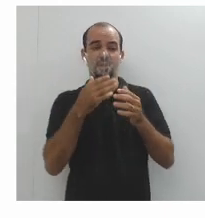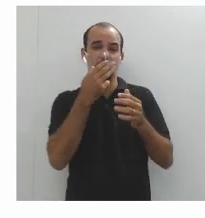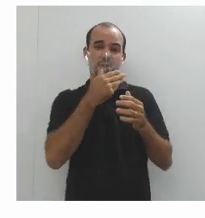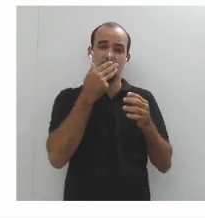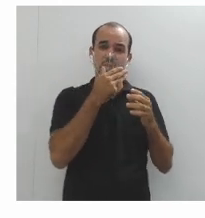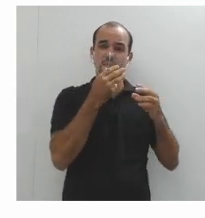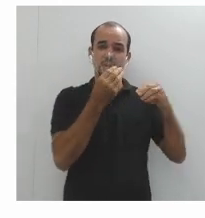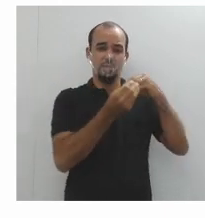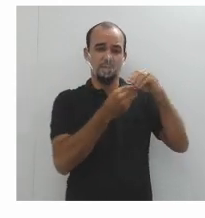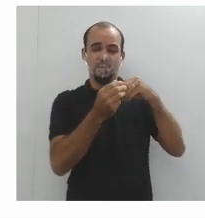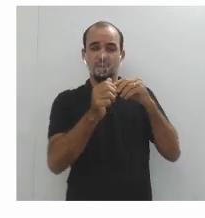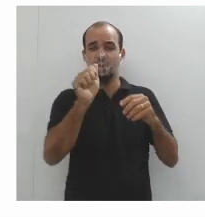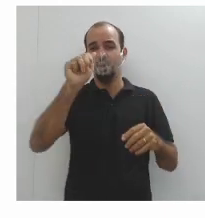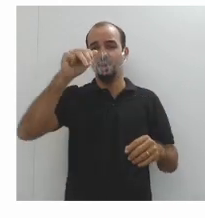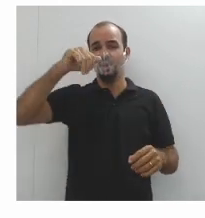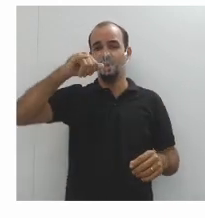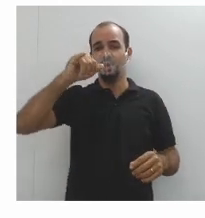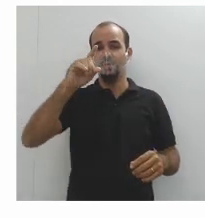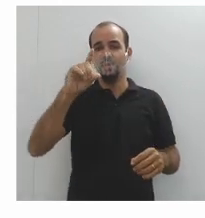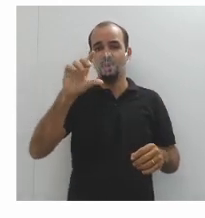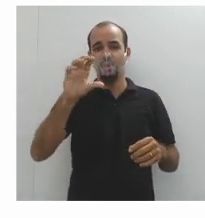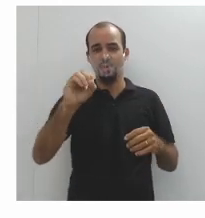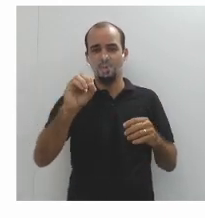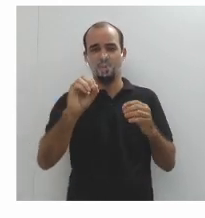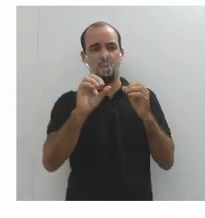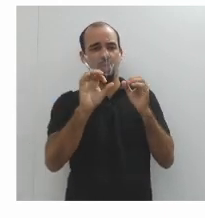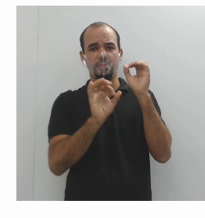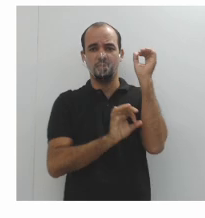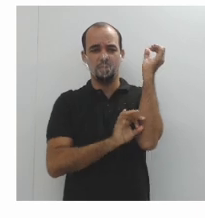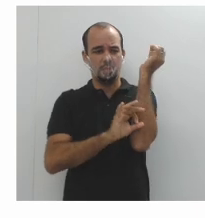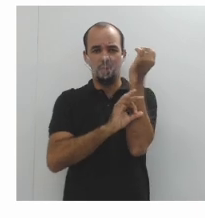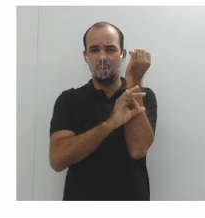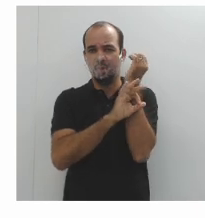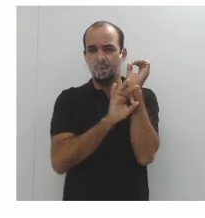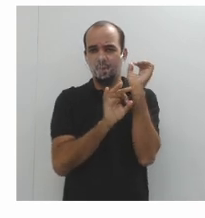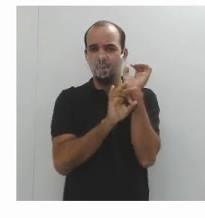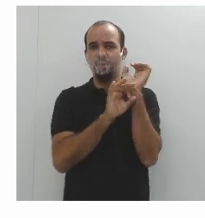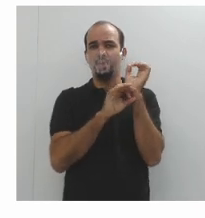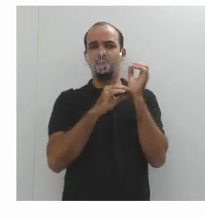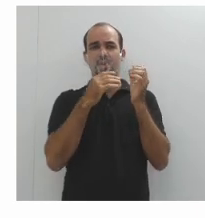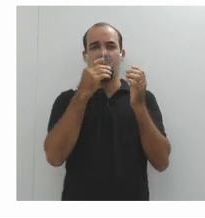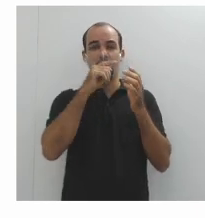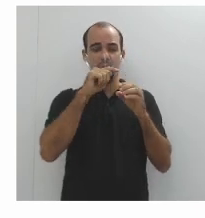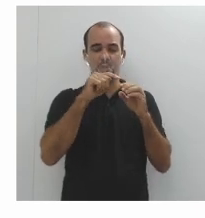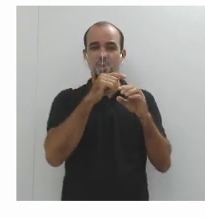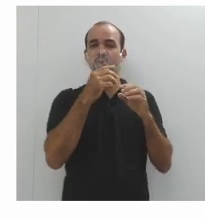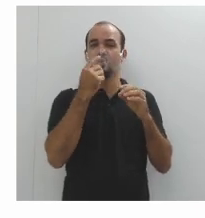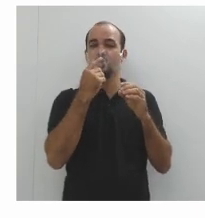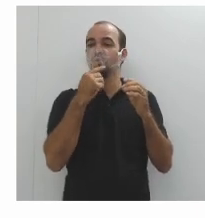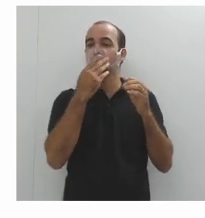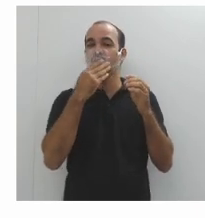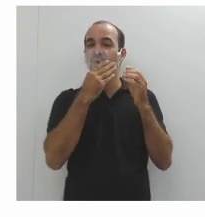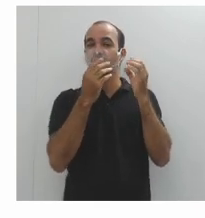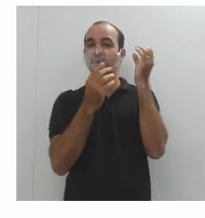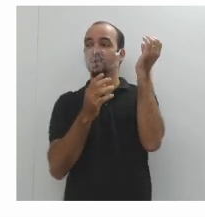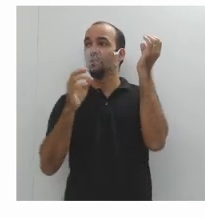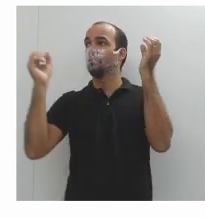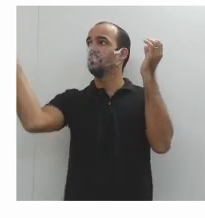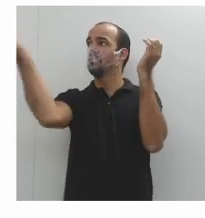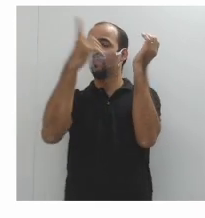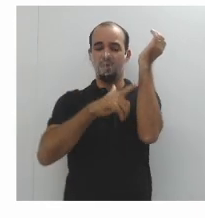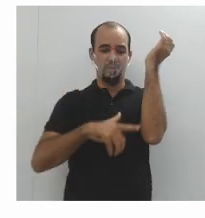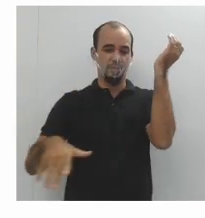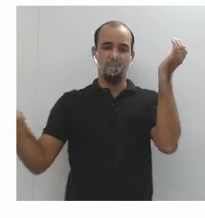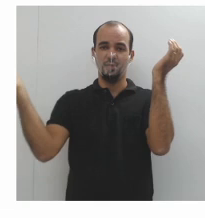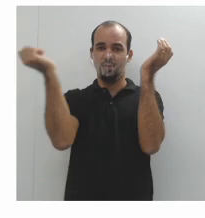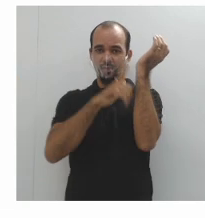Como amido, e que participa do processo fundamental de fotossíntese, tá bom? Olha só,